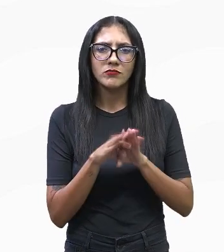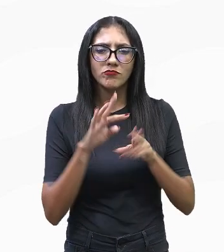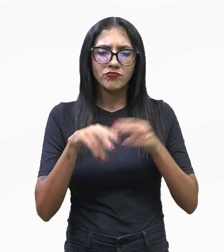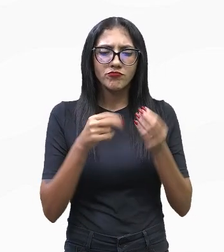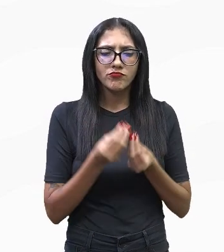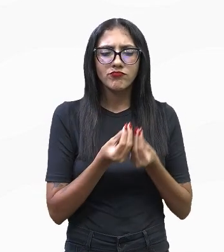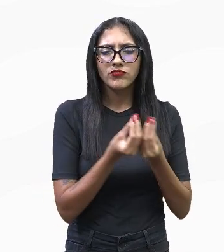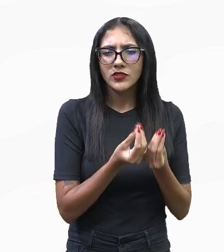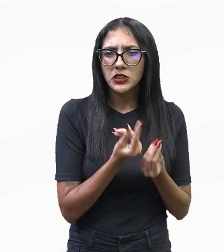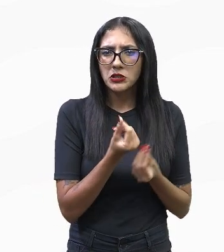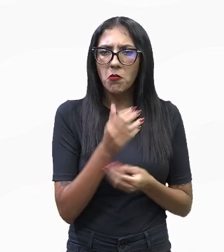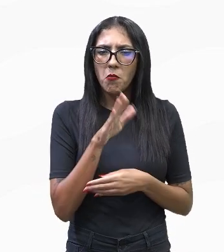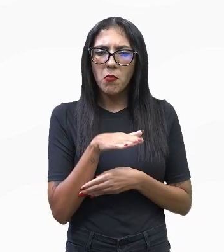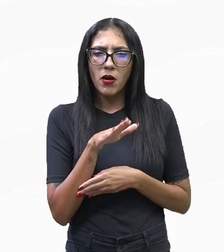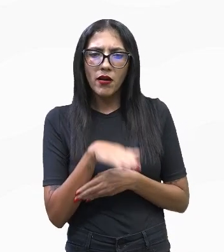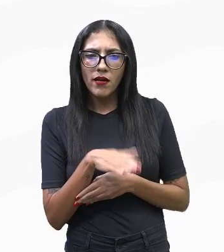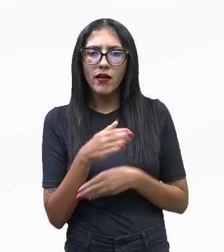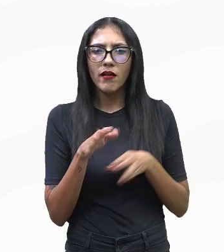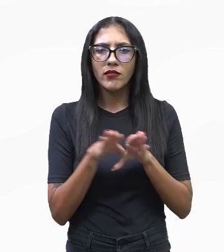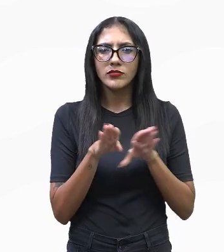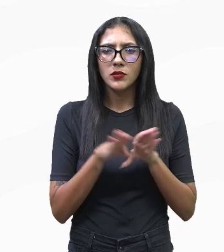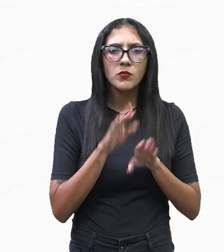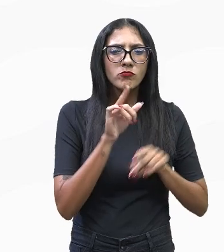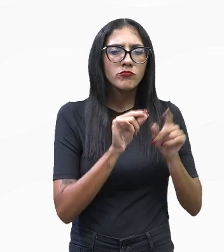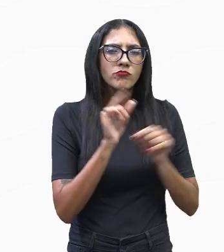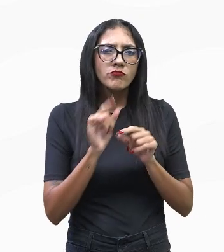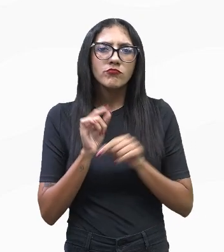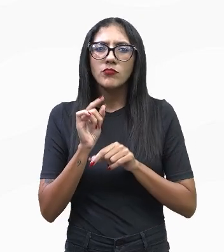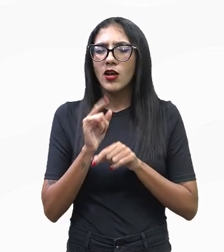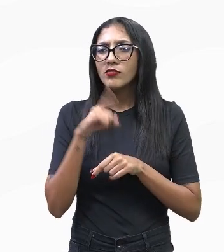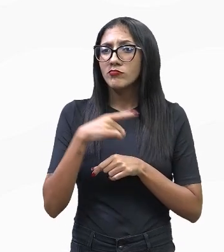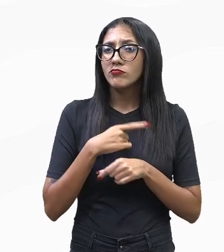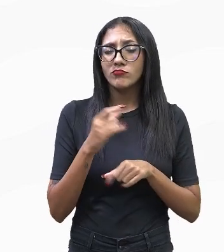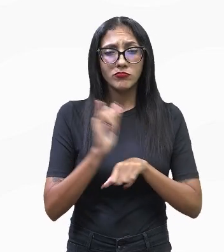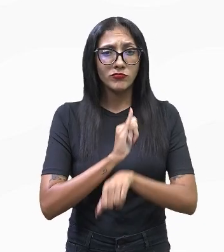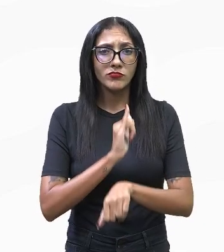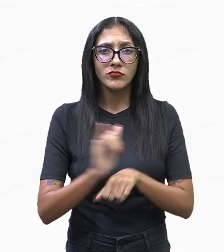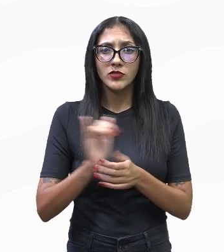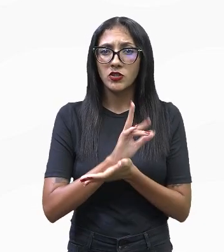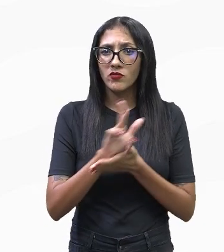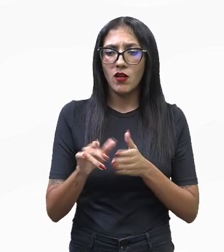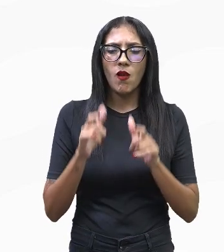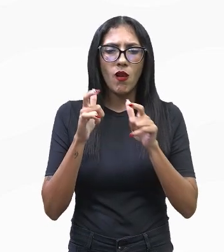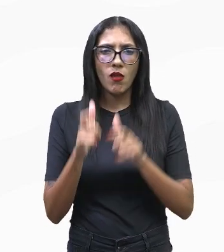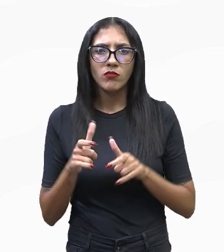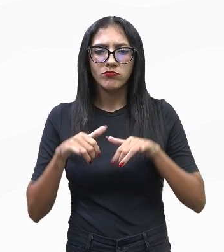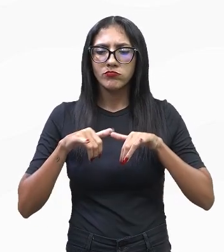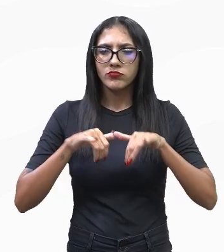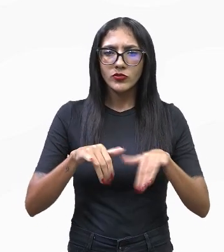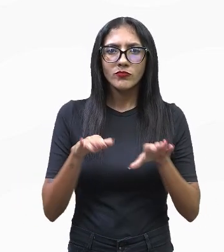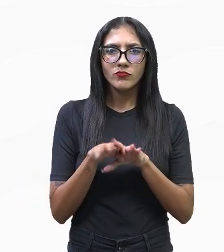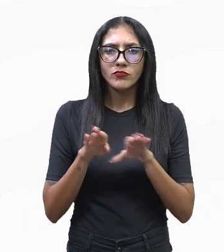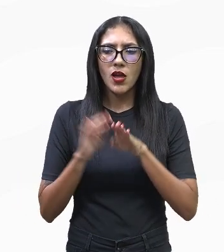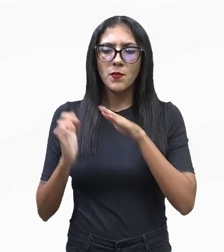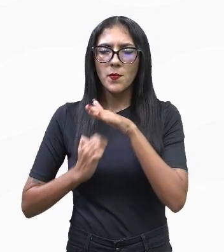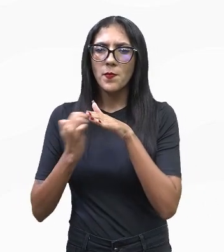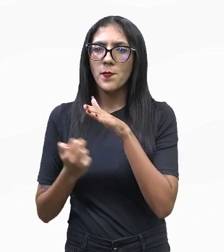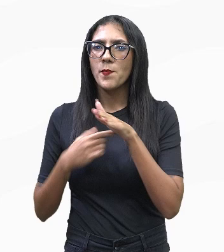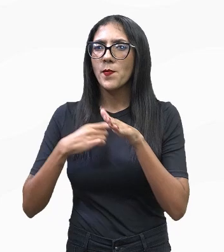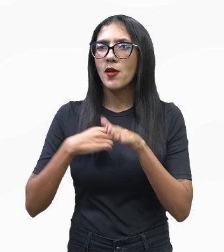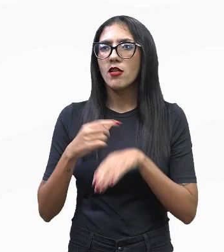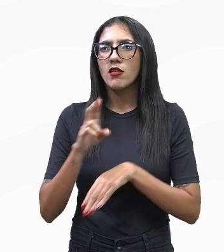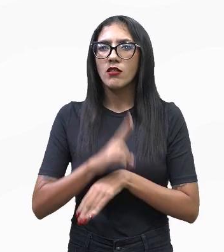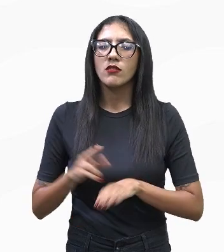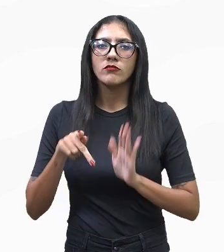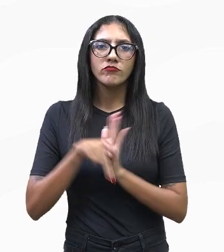descontos promocionais, coloração de produtos, né? São estratégias que os supermercados e as empresas utilizam para que atraiam